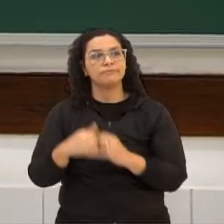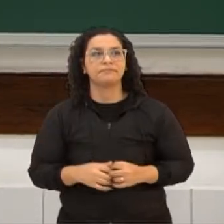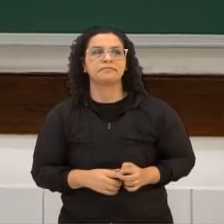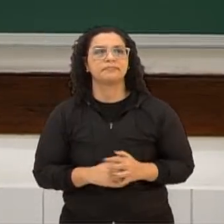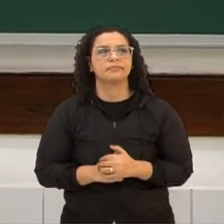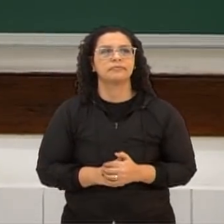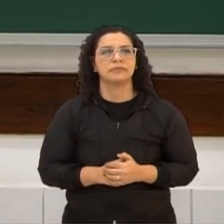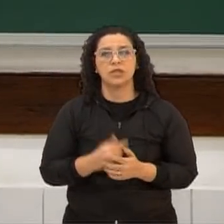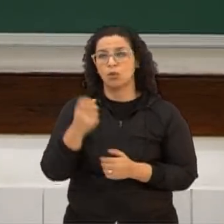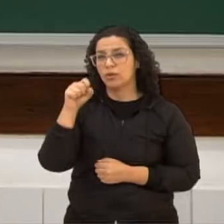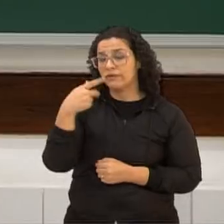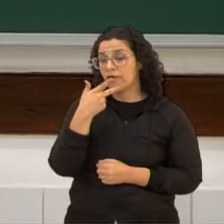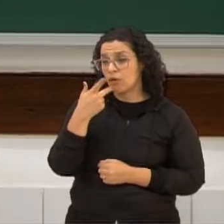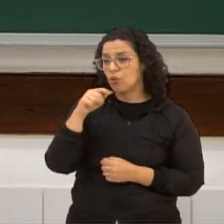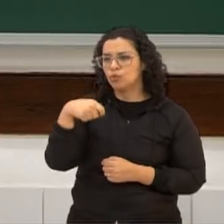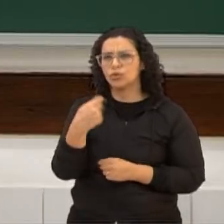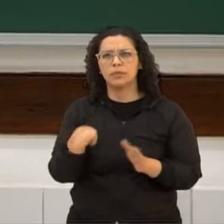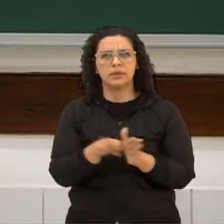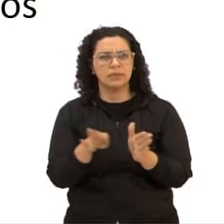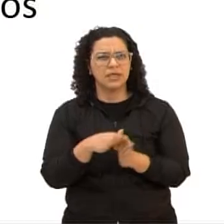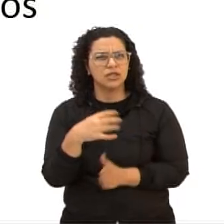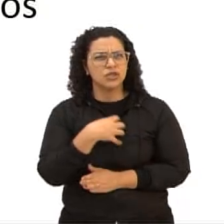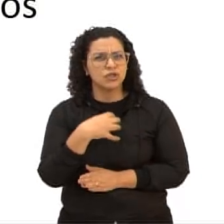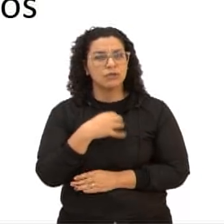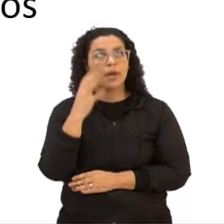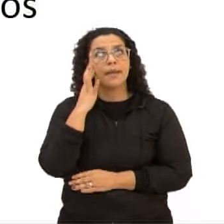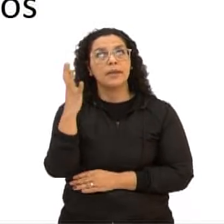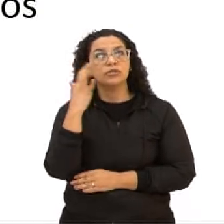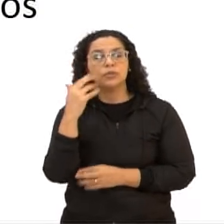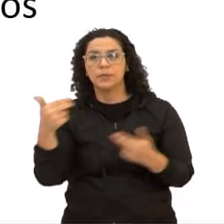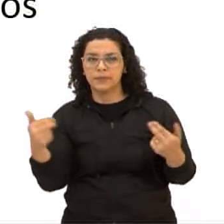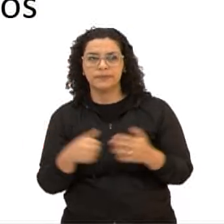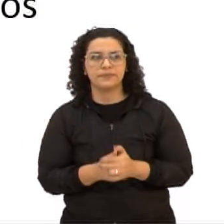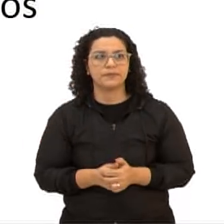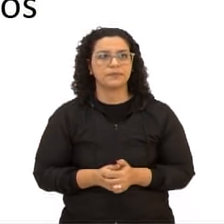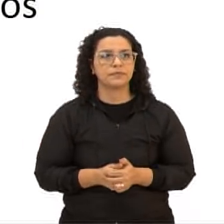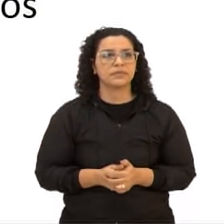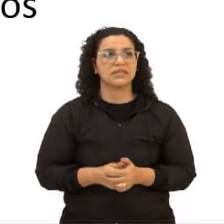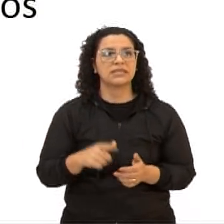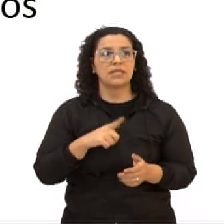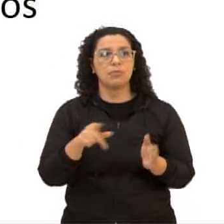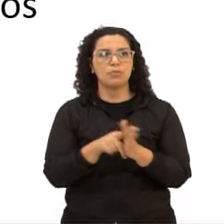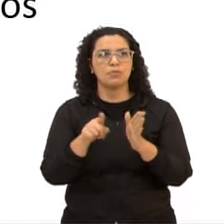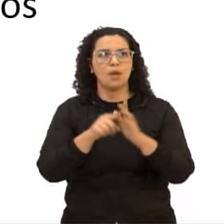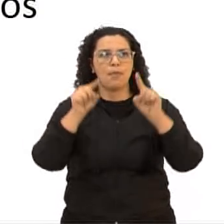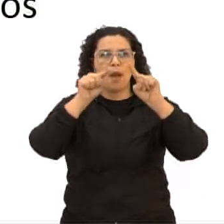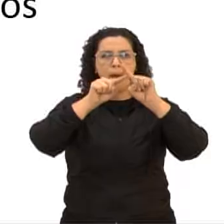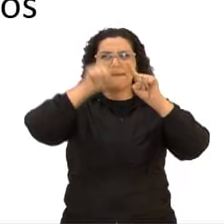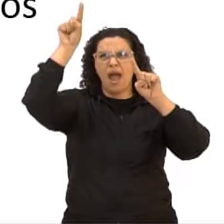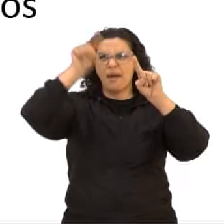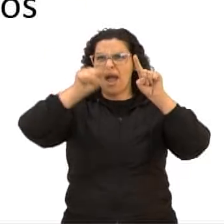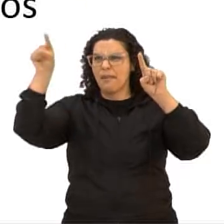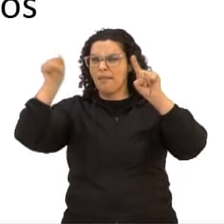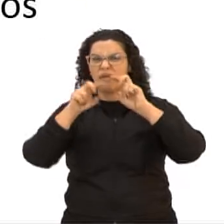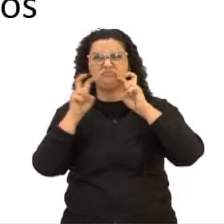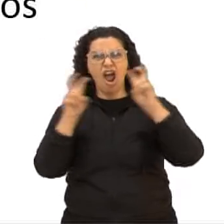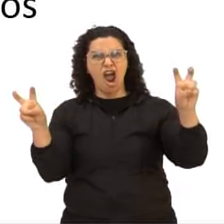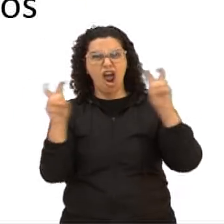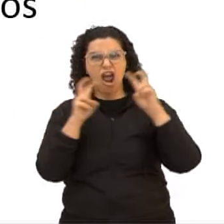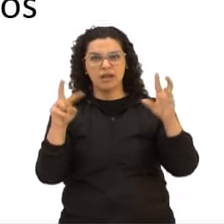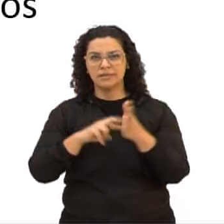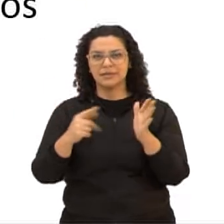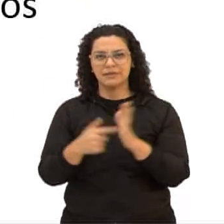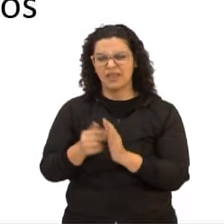está sendo dito ou só imaginando alguma coisa. Com traços pontiagudos, representam gritos. Aí